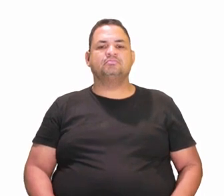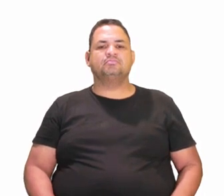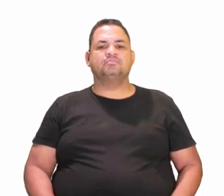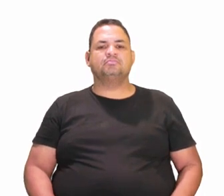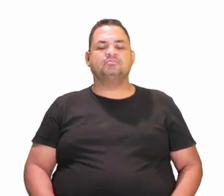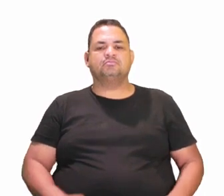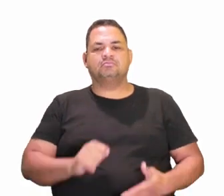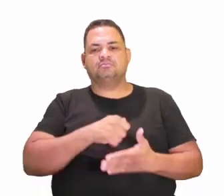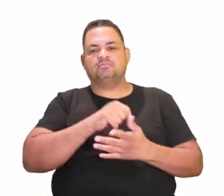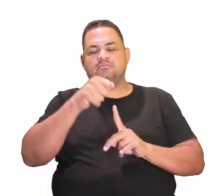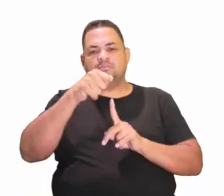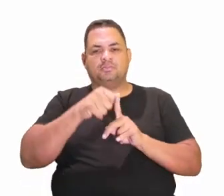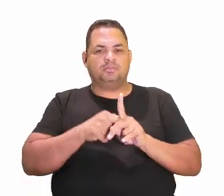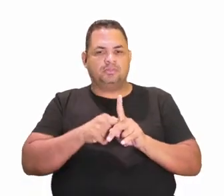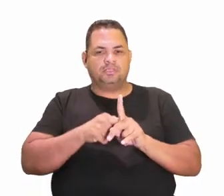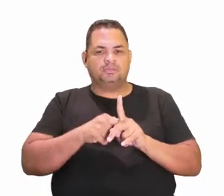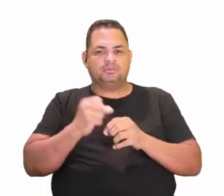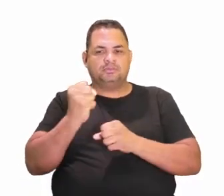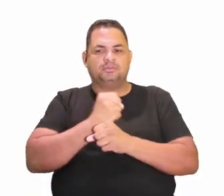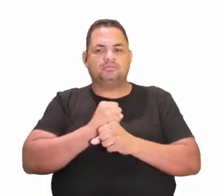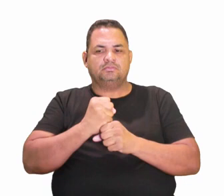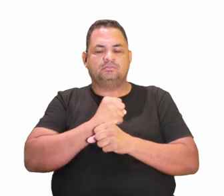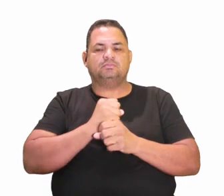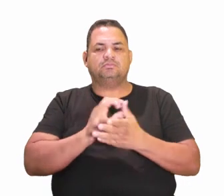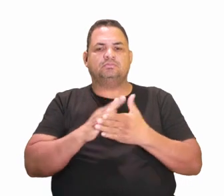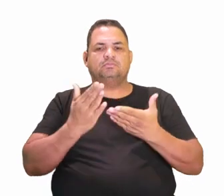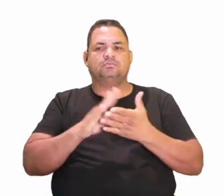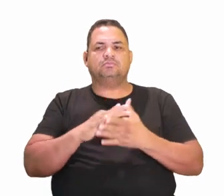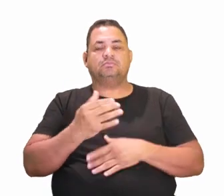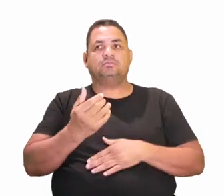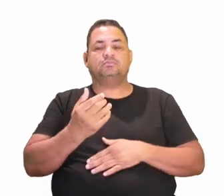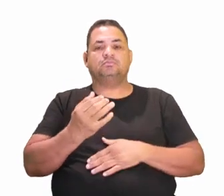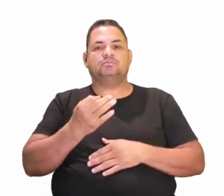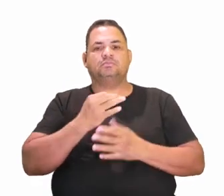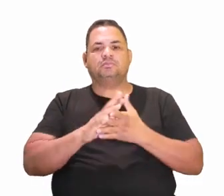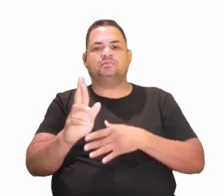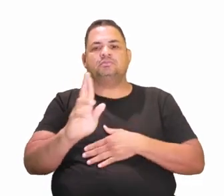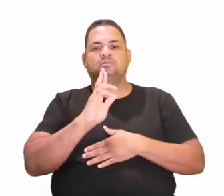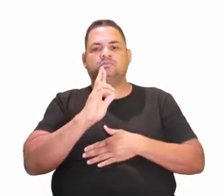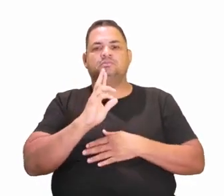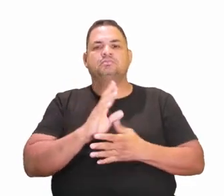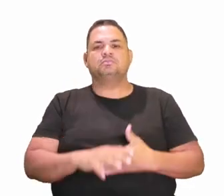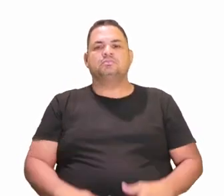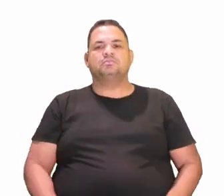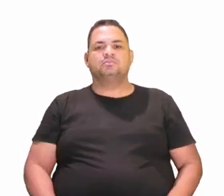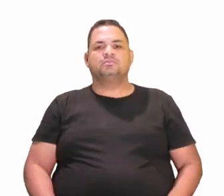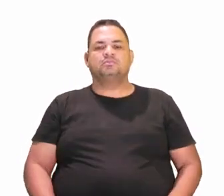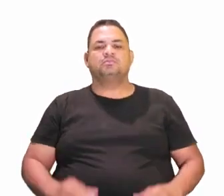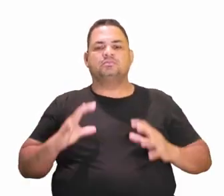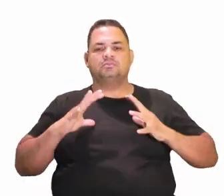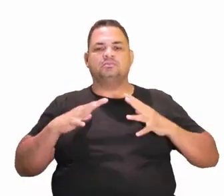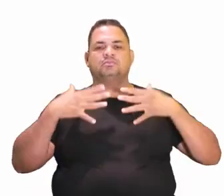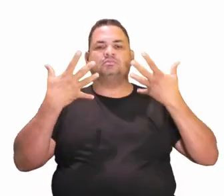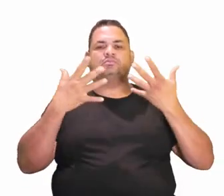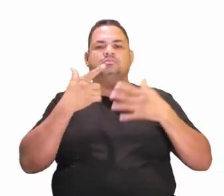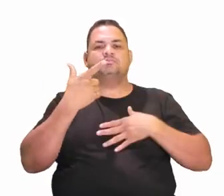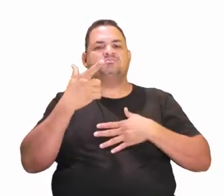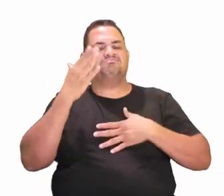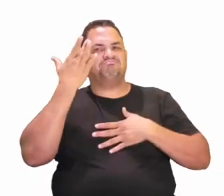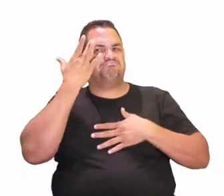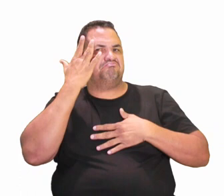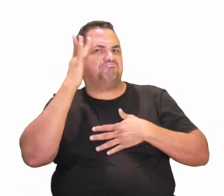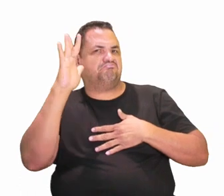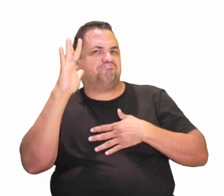Aqui você colocar o mês do ano, tá? Então, vamos supor que eu respondesse essa aqui e colocasse uma celebration minha. Eu não tenho exatamente